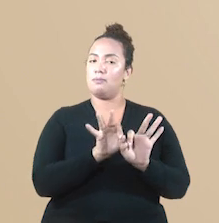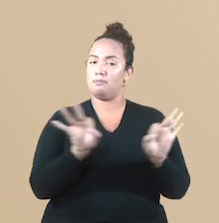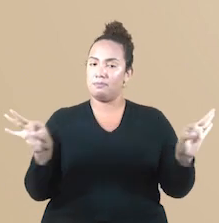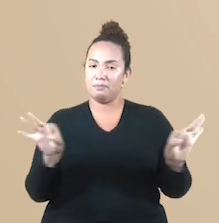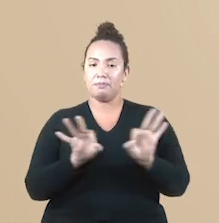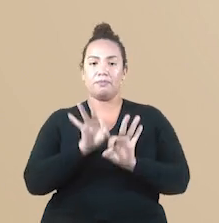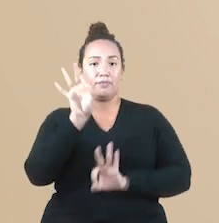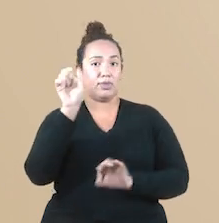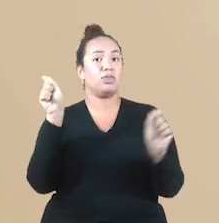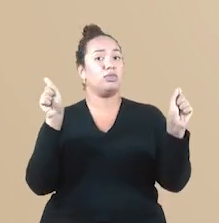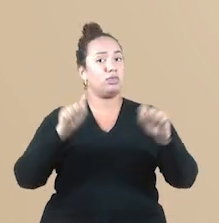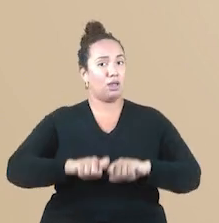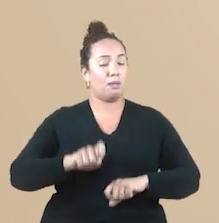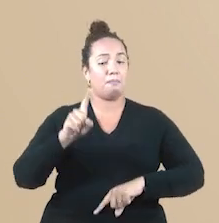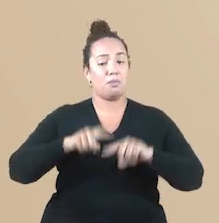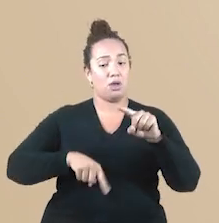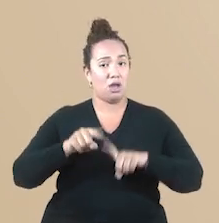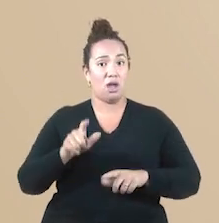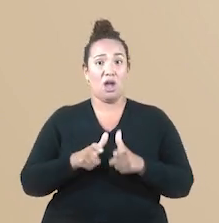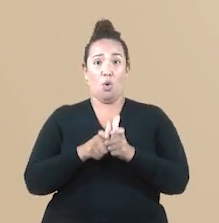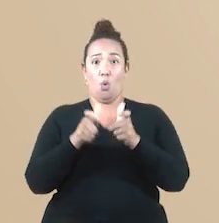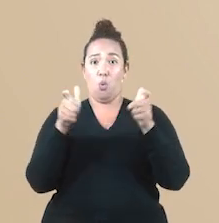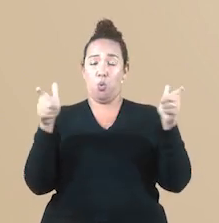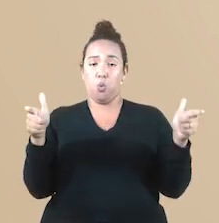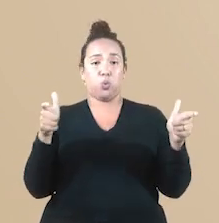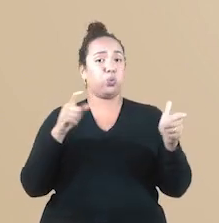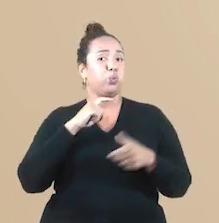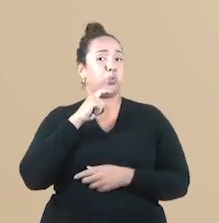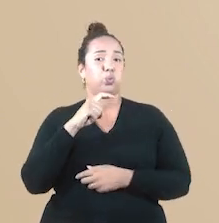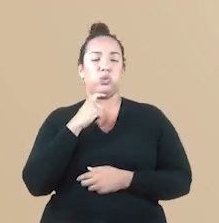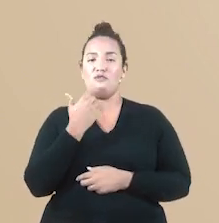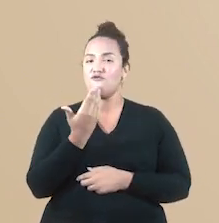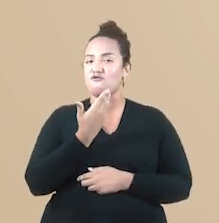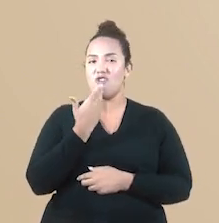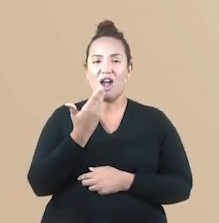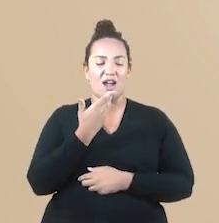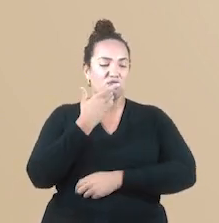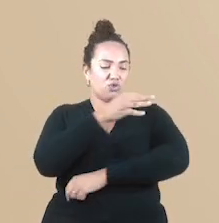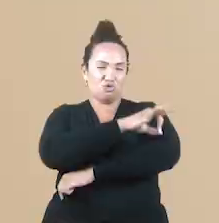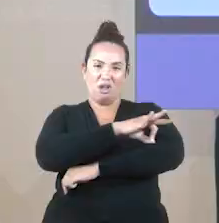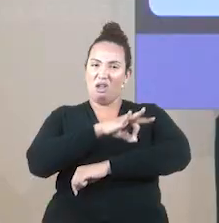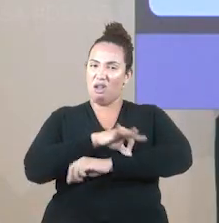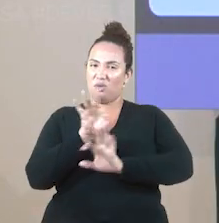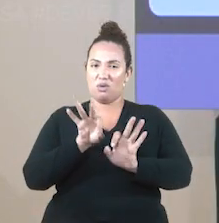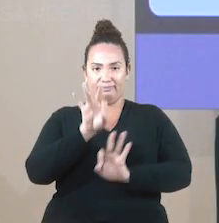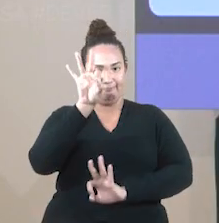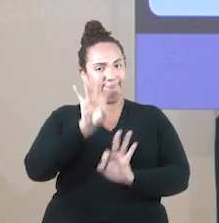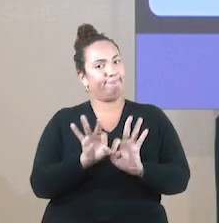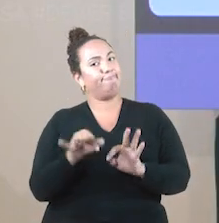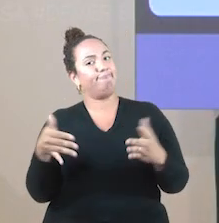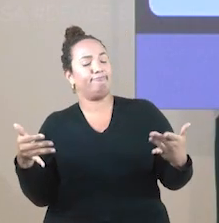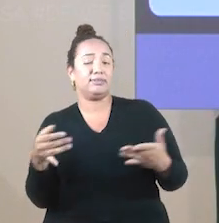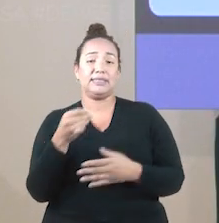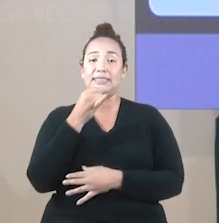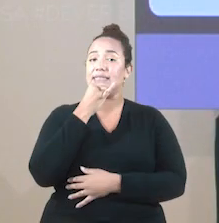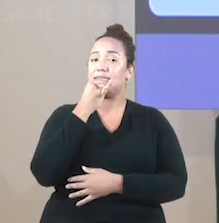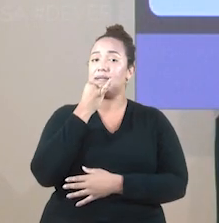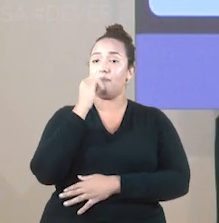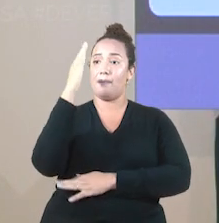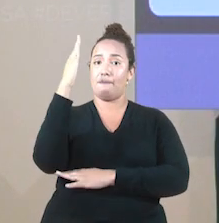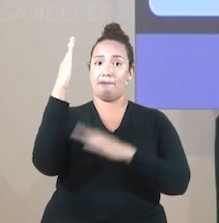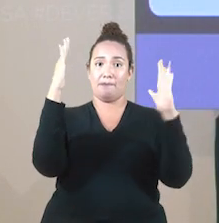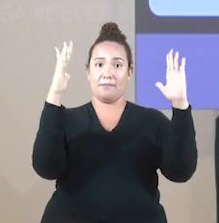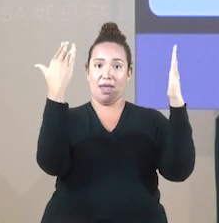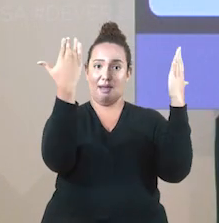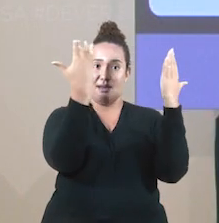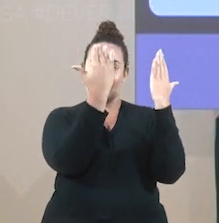mede objetos grandes, que não conseguimos medir facilmente com uma régua, como a altura da parede da sua